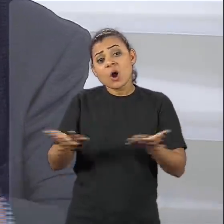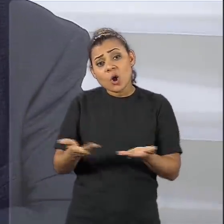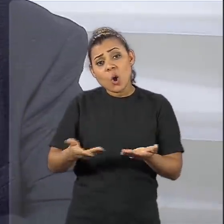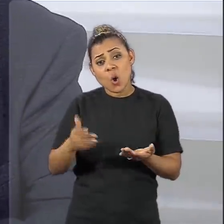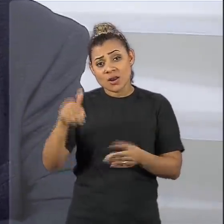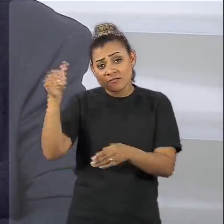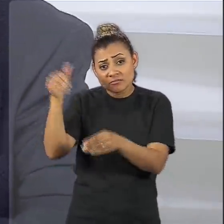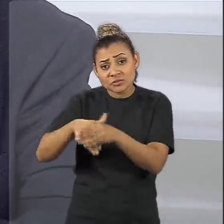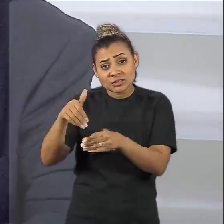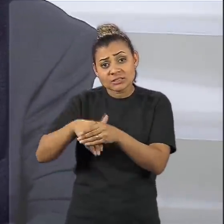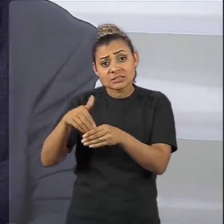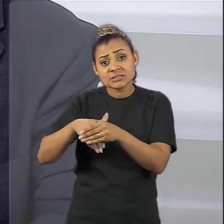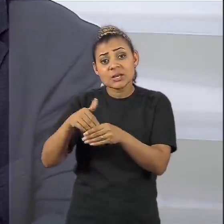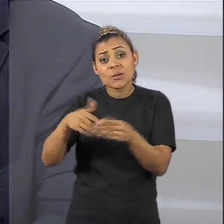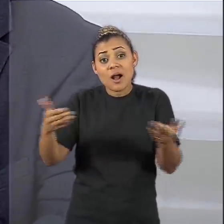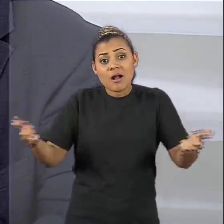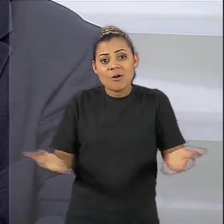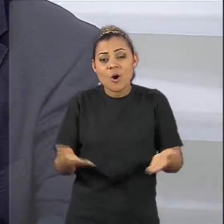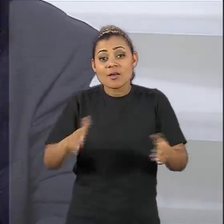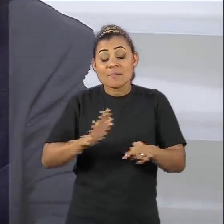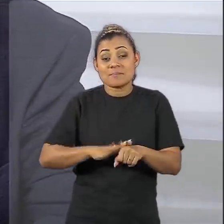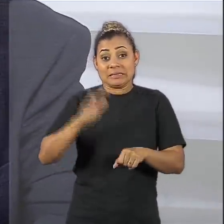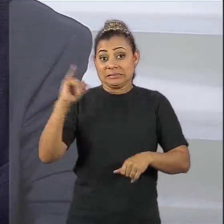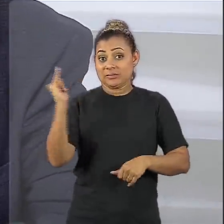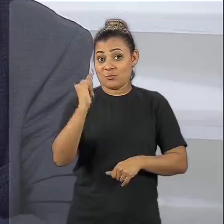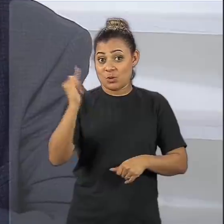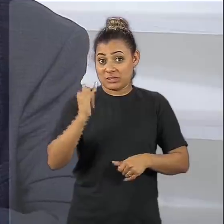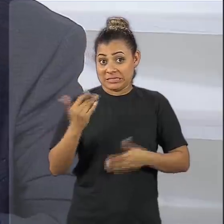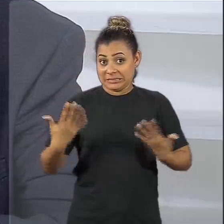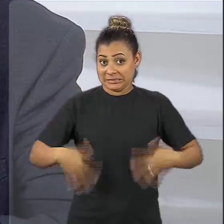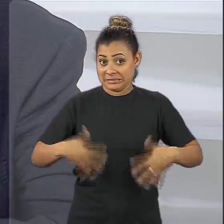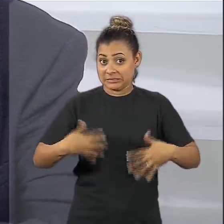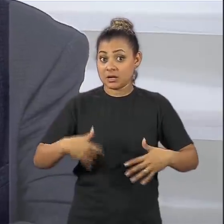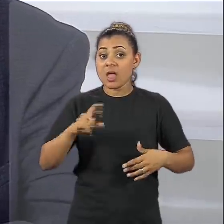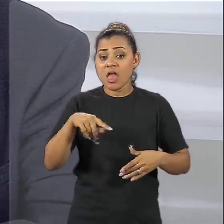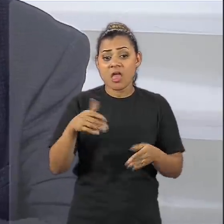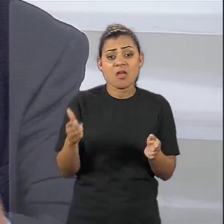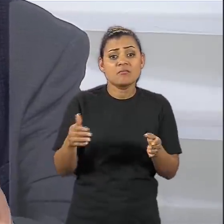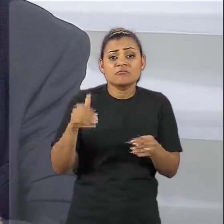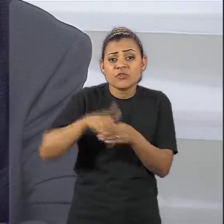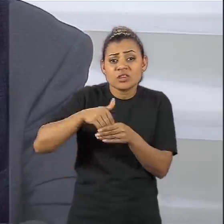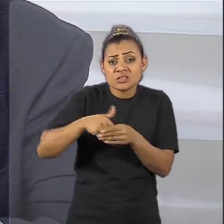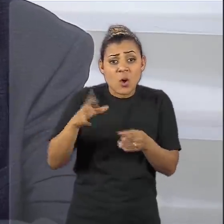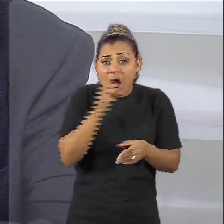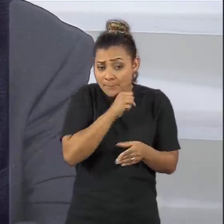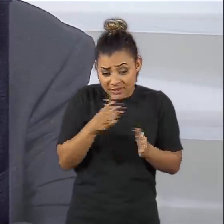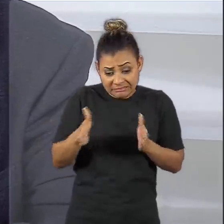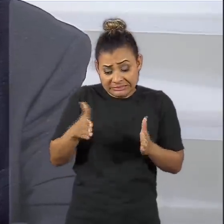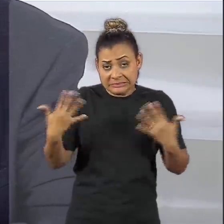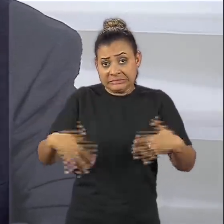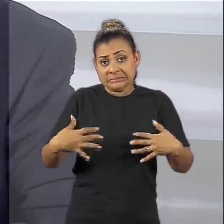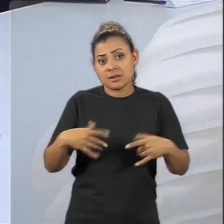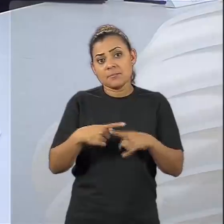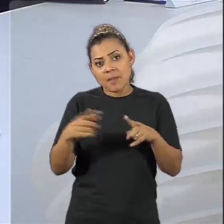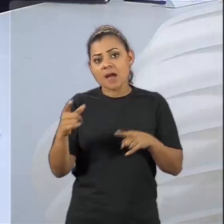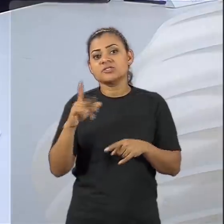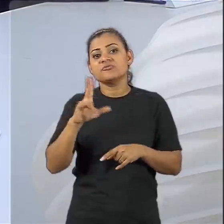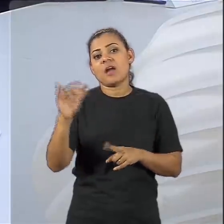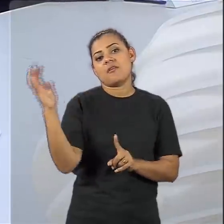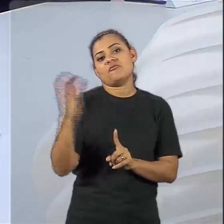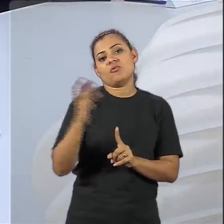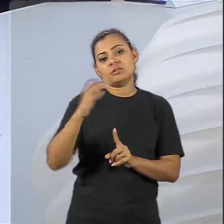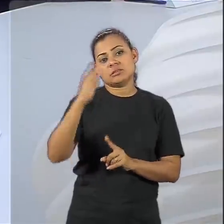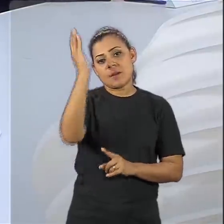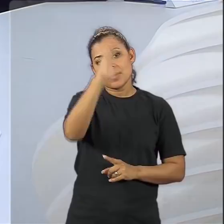tão importantes quanto a eleição que nós estamos para viver esse ano. Embora seja uma eleição muito curta, será dramática e decisiva para os próximos 10, 20 anos